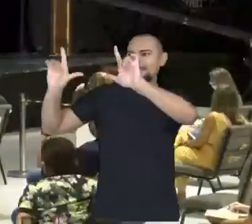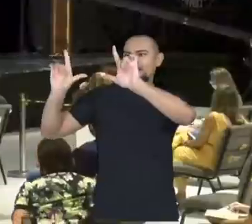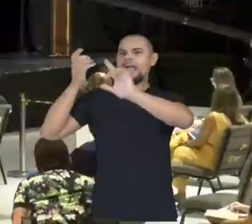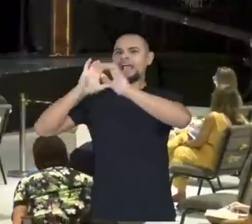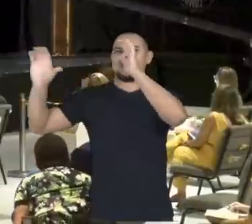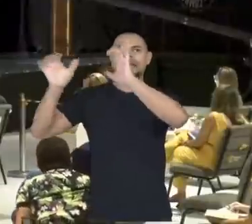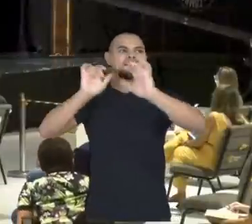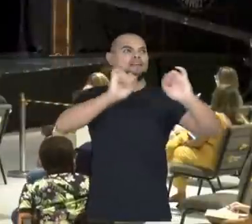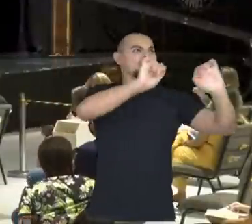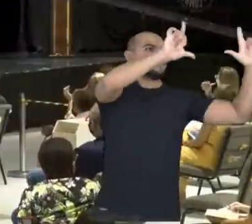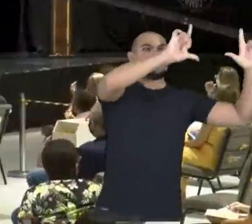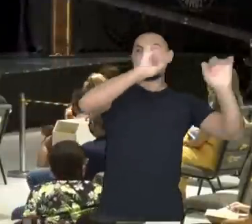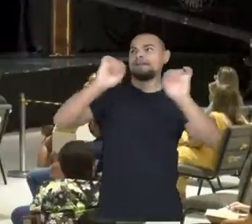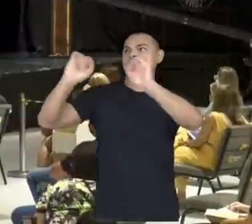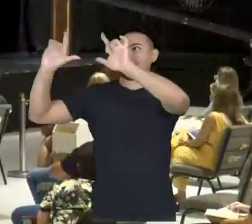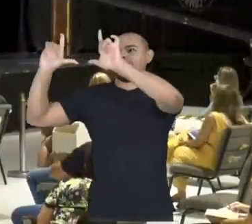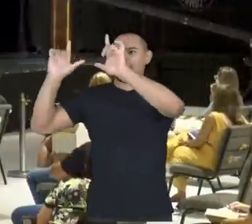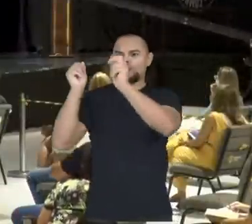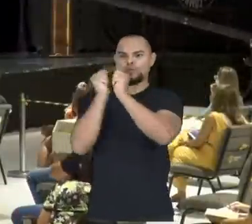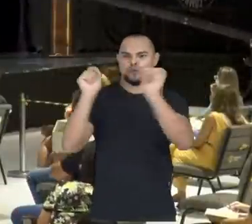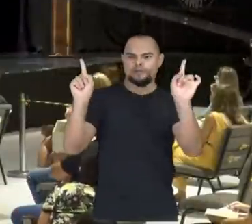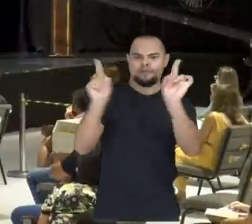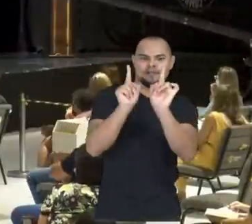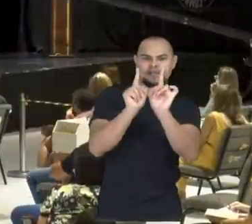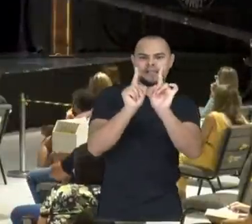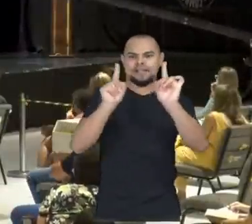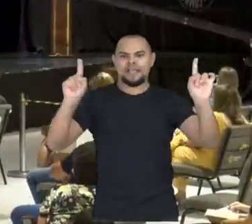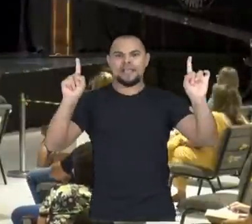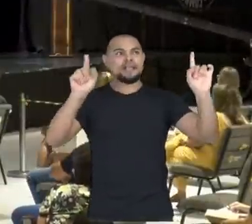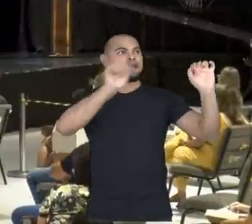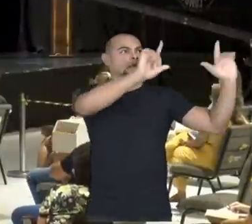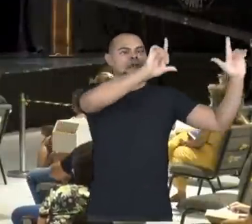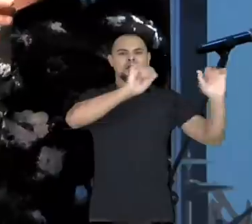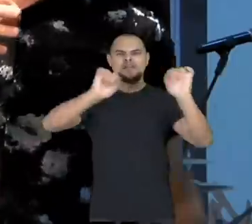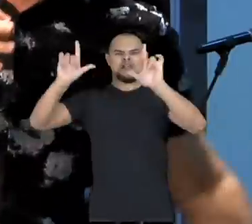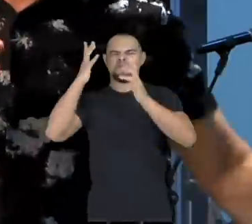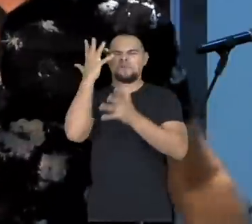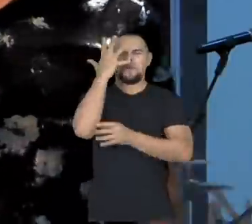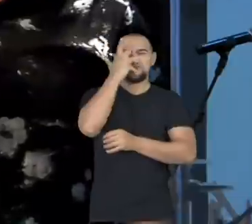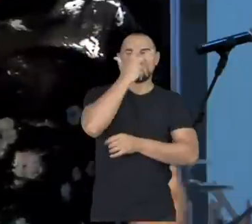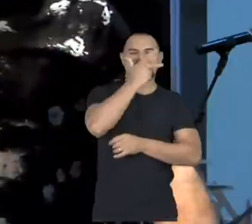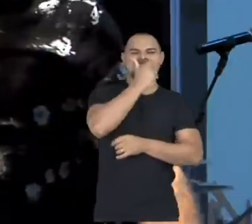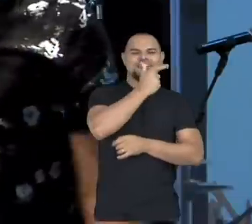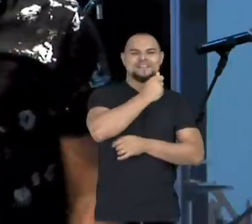lado, aparece no outro, depois ela está junto dela, depois ela vai para as pontas. Ô, negócio bonito!